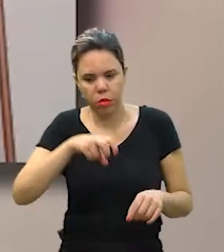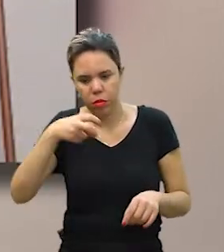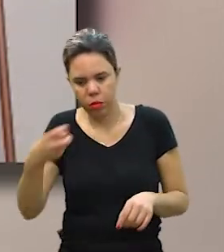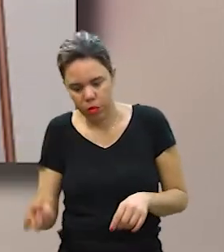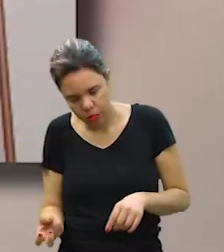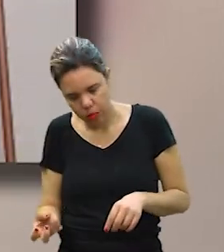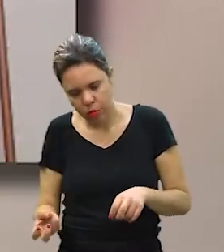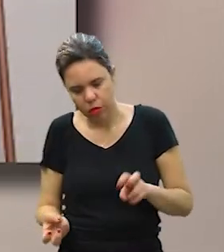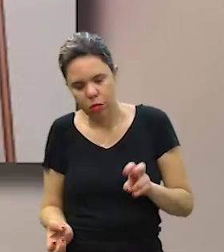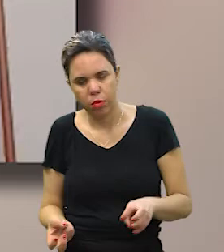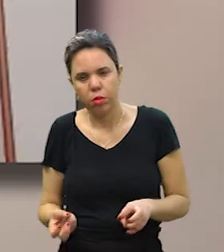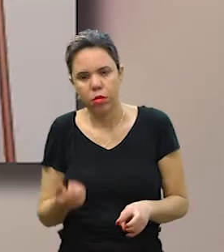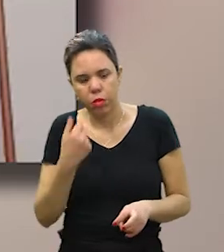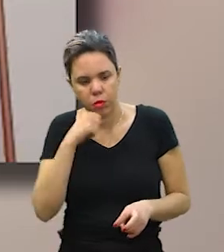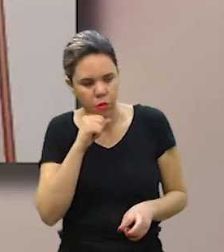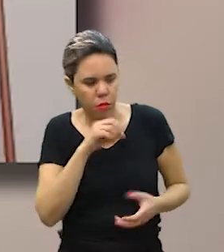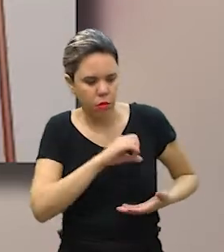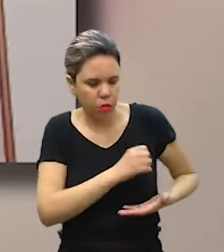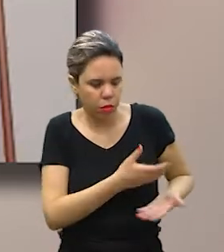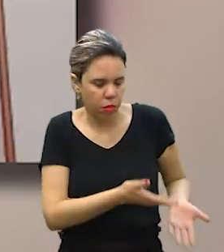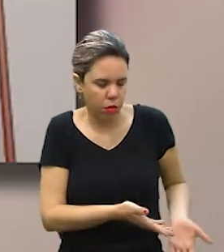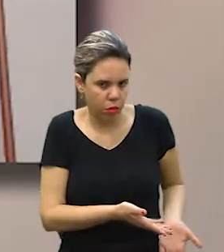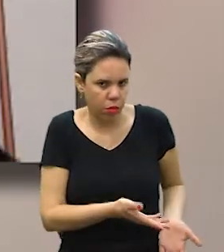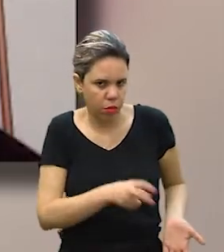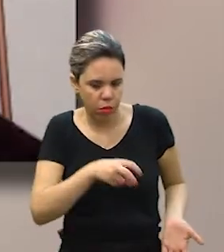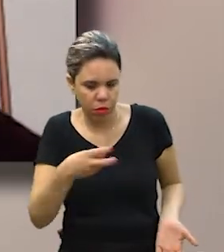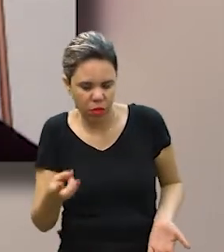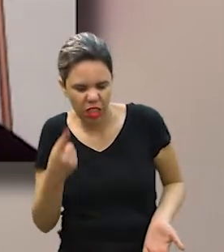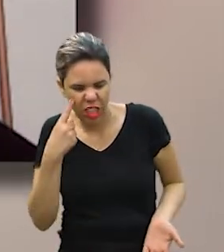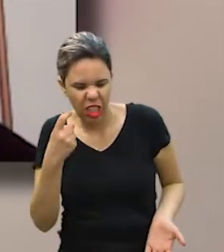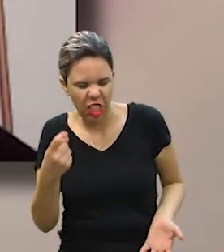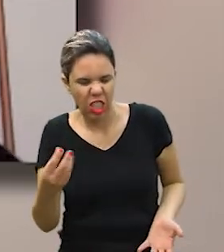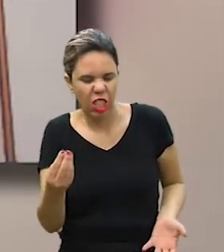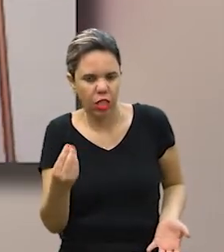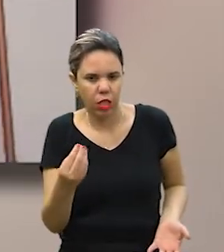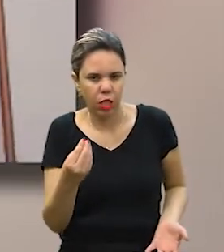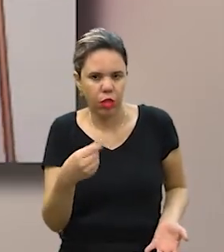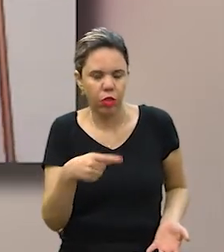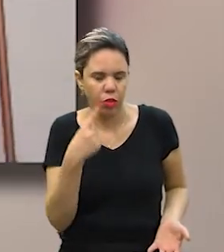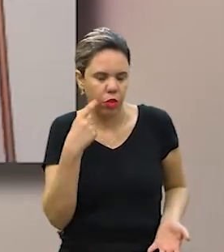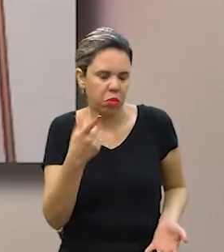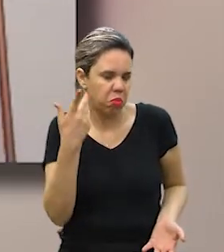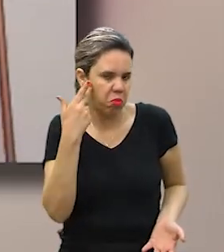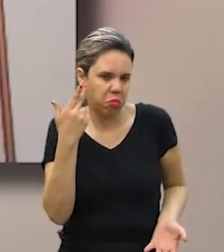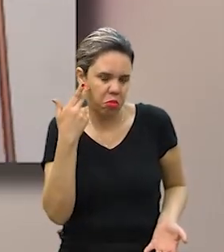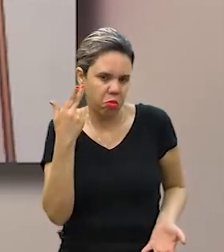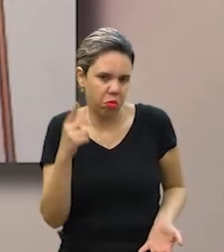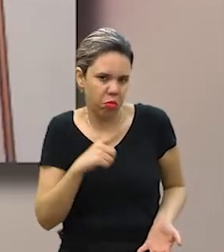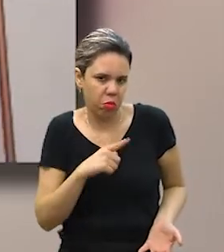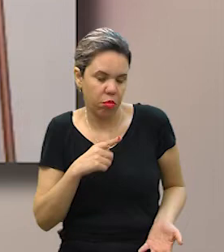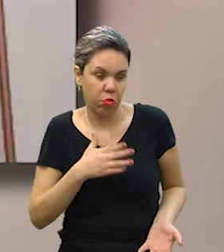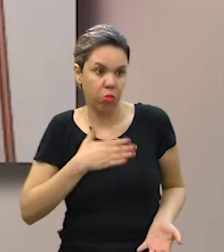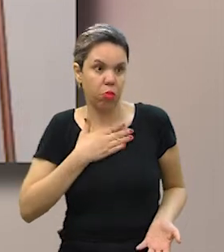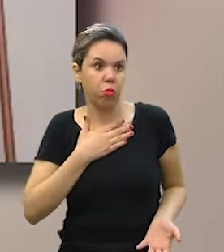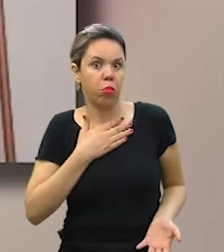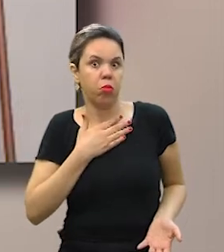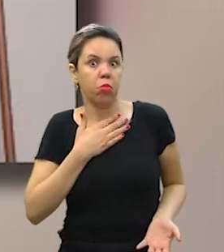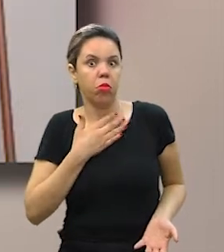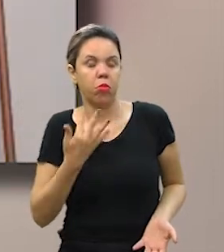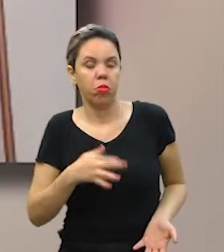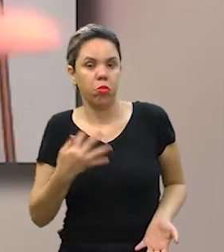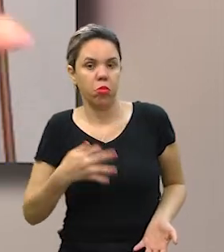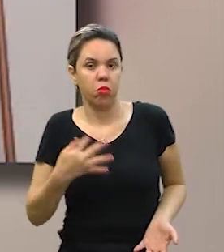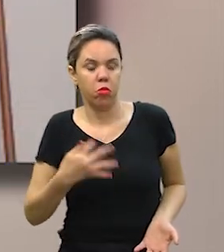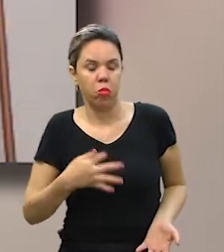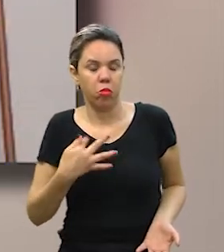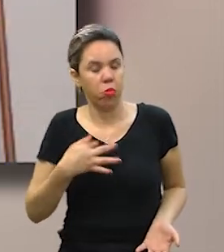caiu do cadeirão enquanto a mãe estava amamentando, mas ele caiu, chorou bastante, porque ele vai chorar, porque tem o susto e tem a